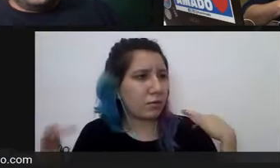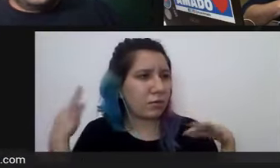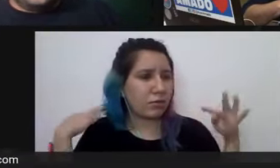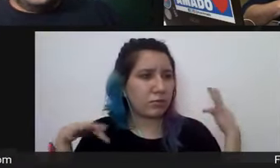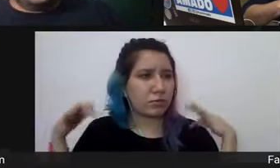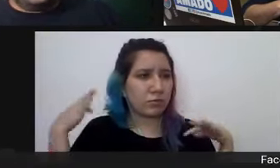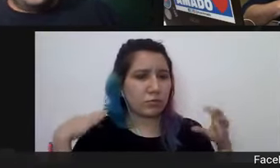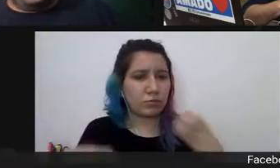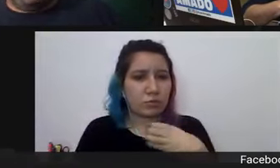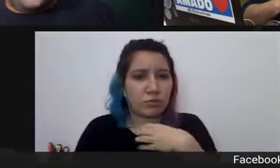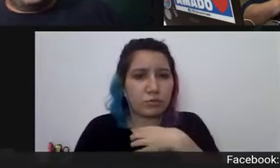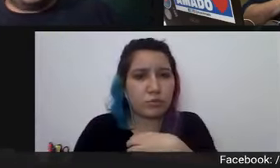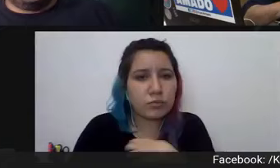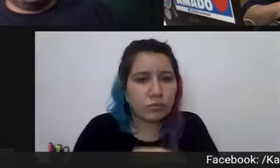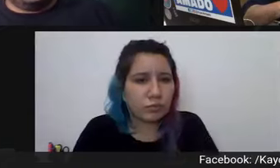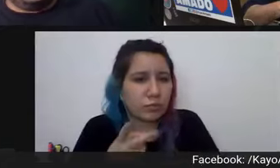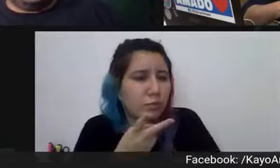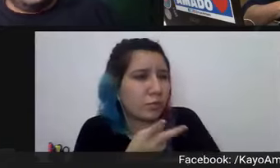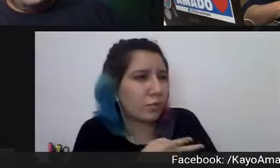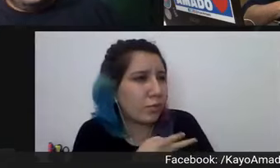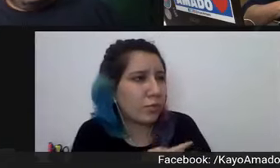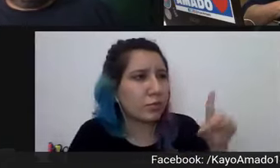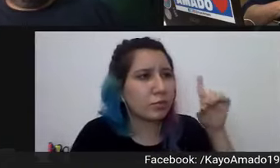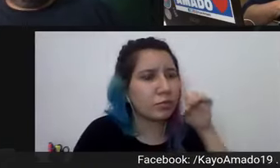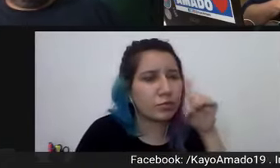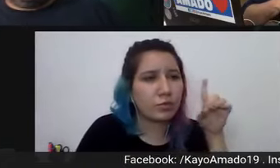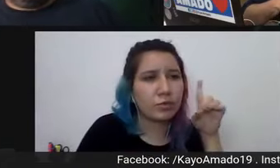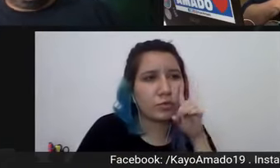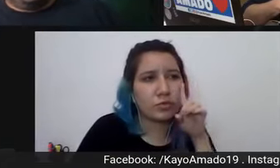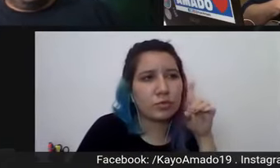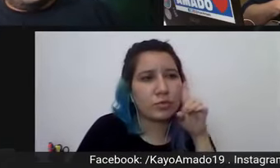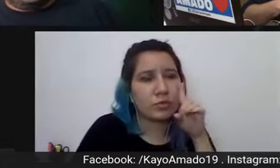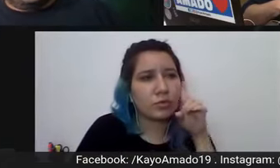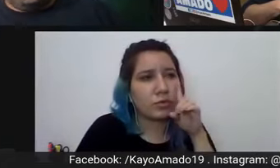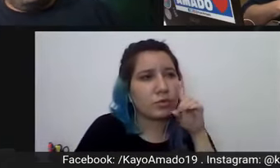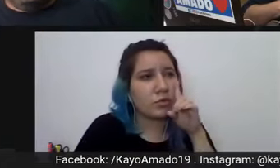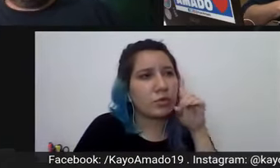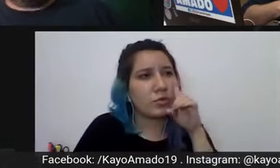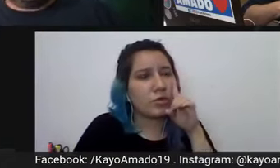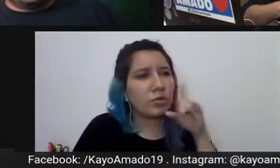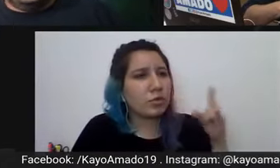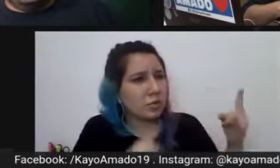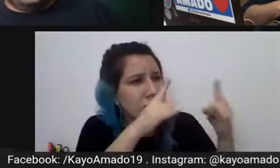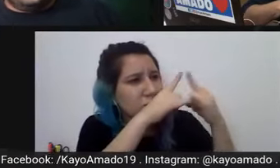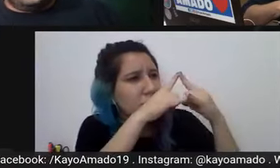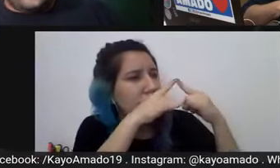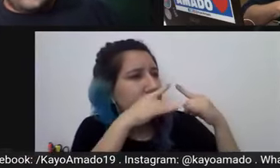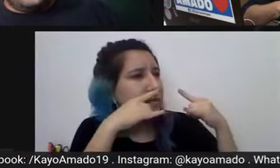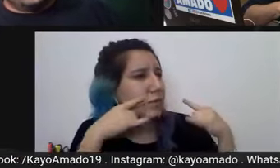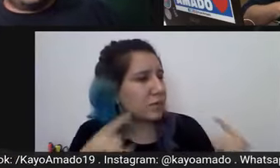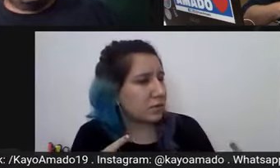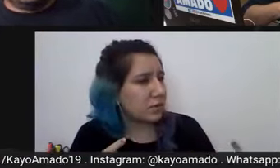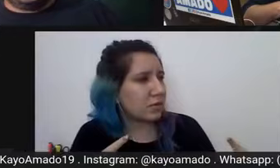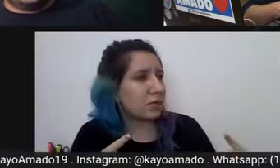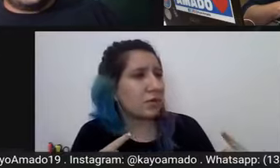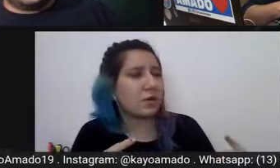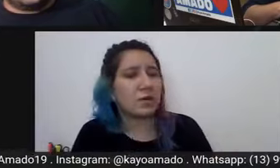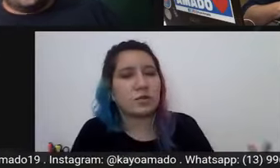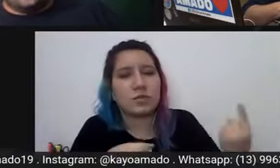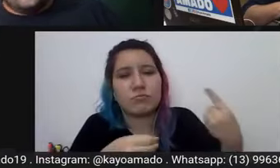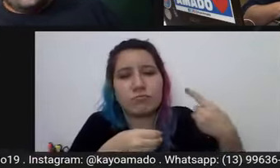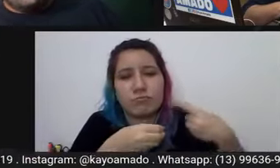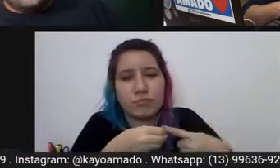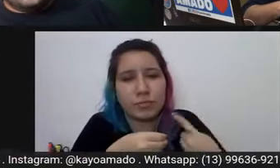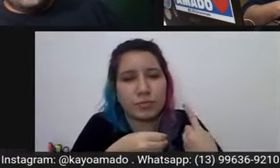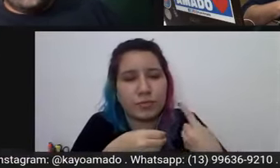área de pesquisa e na área prática do dia a dia, que São Vicente tem tudo para ser uma das grandes cidades turísticas